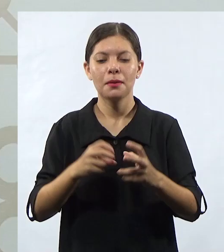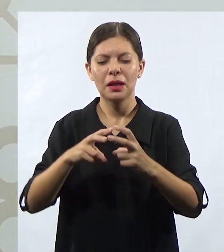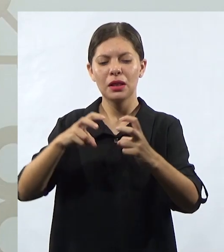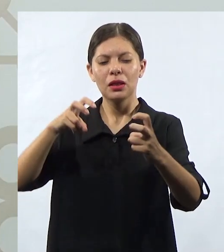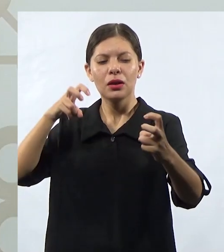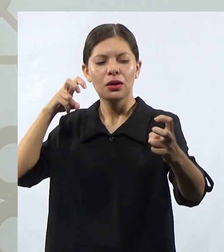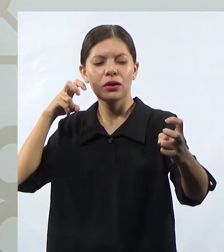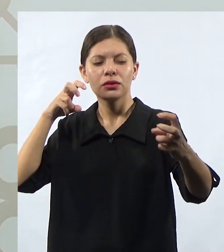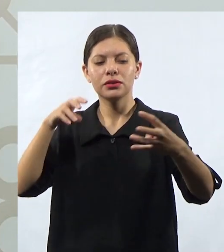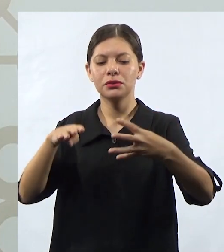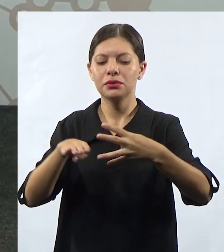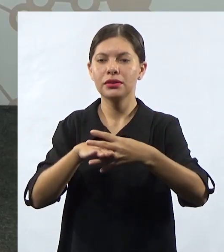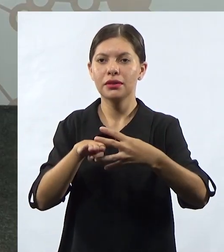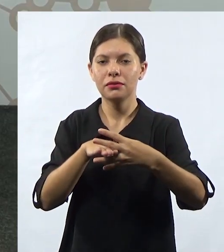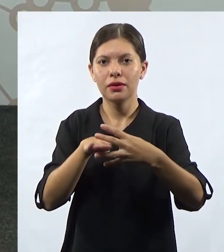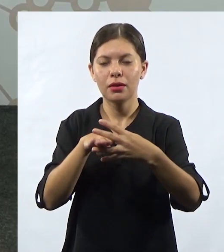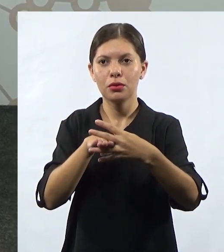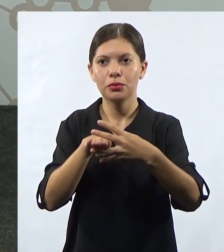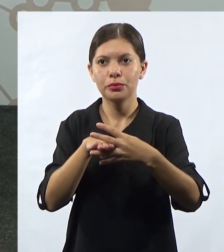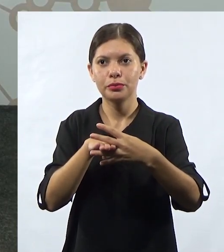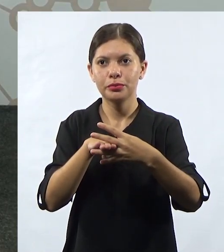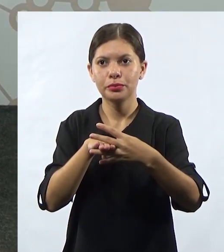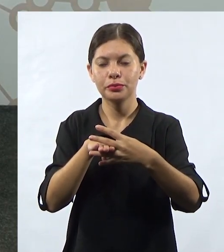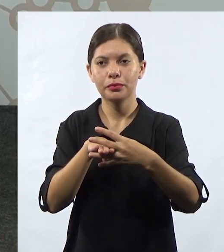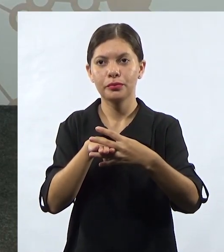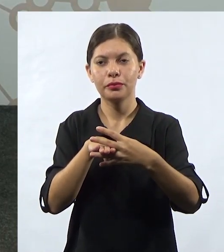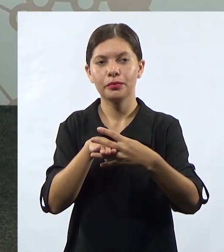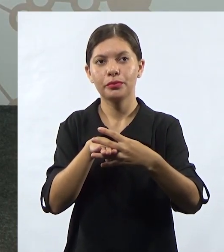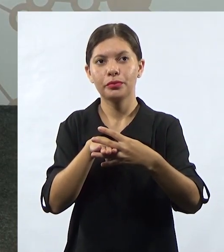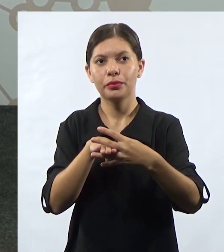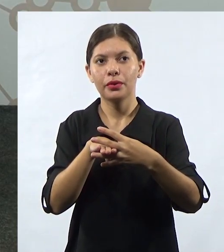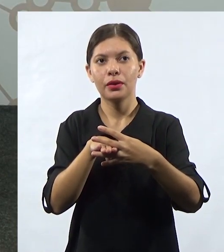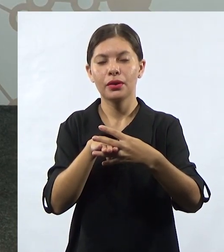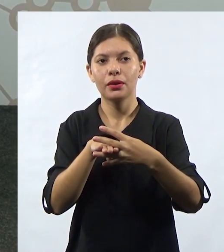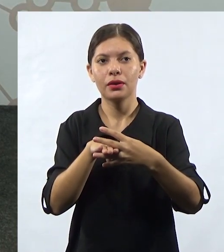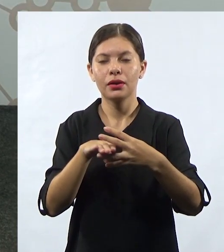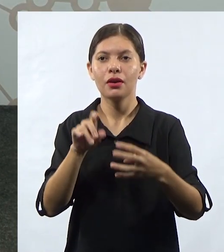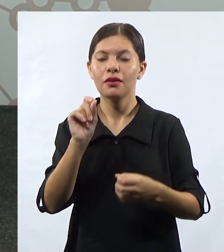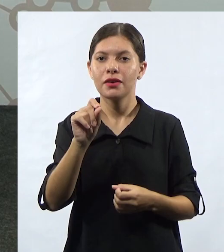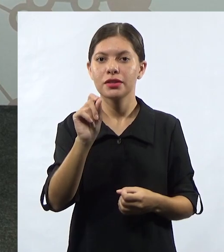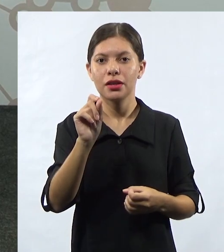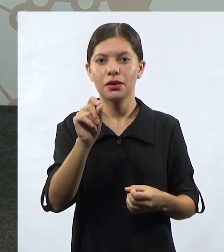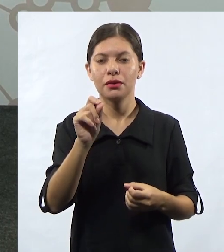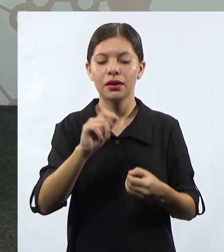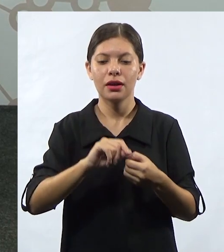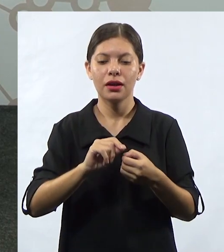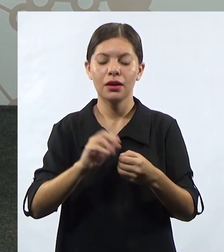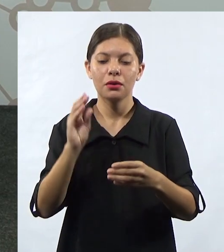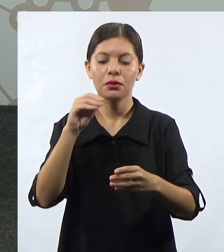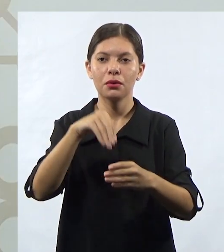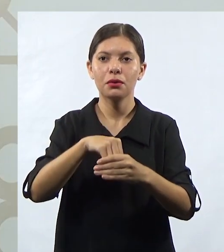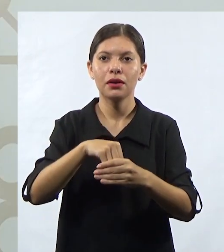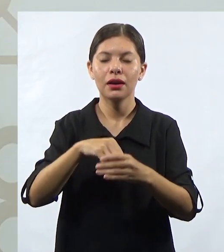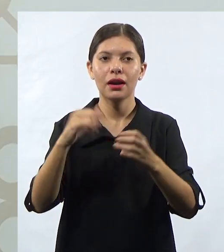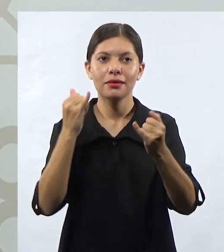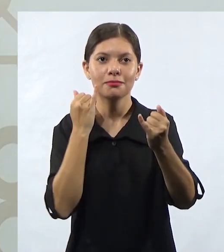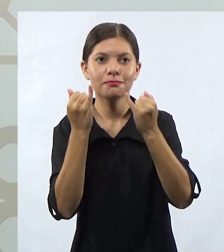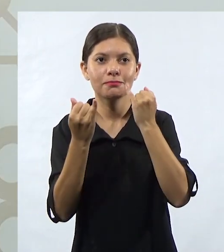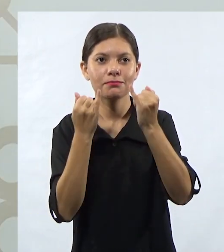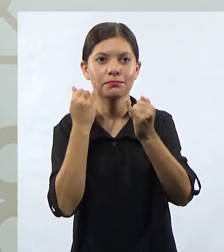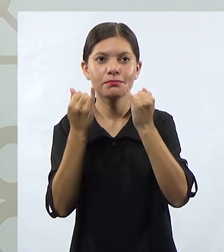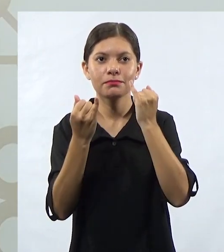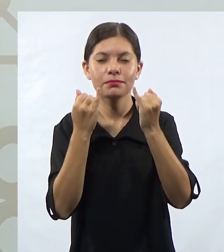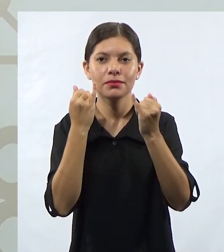intervalos temporais, como a gente falou aqui, 1970 e depois pulou para 2000. Então, eu tenho que colocar alguma